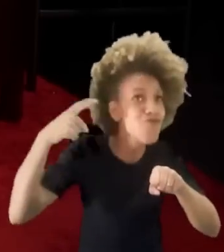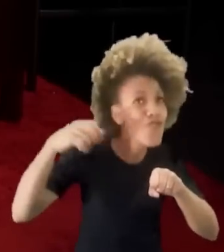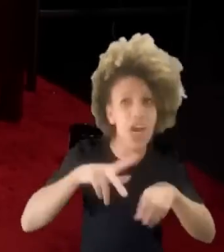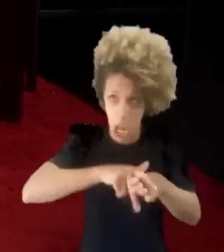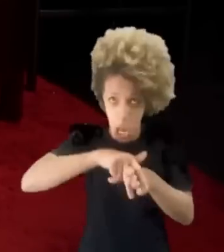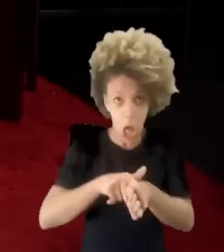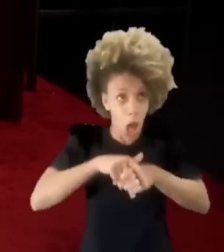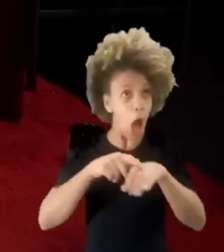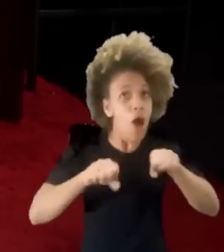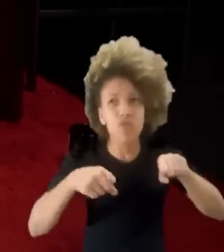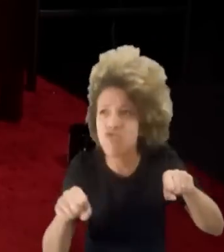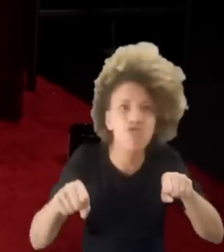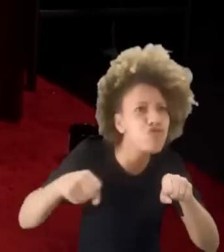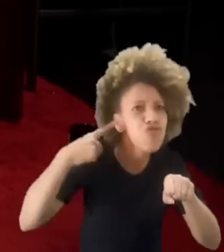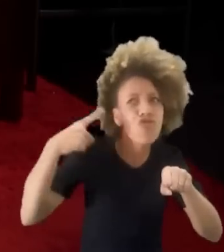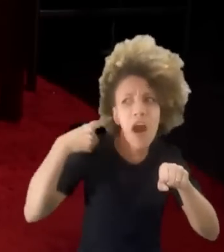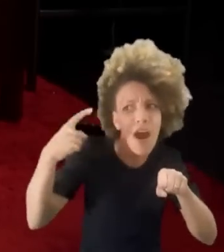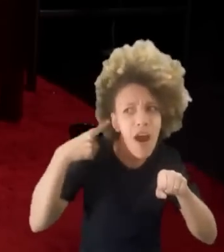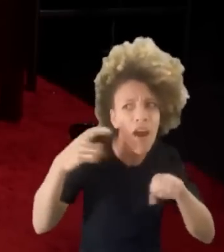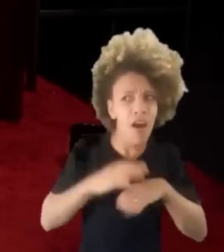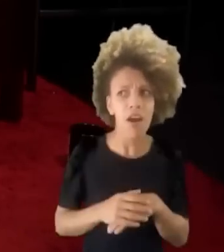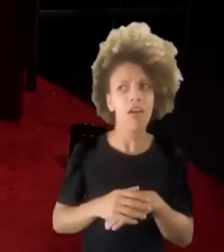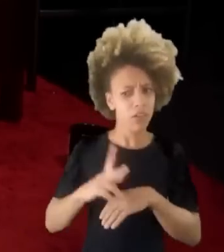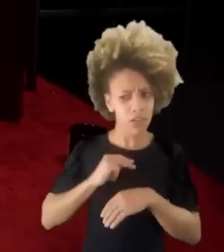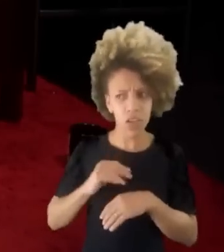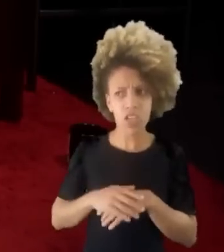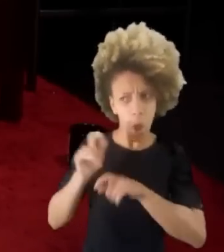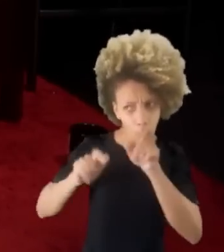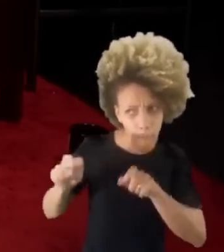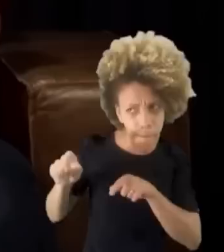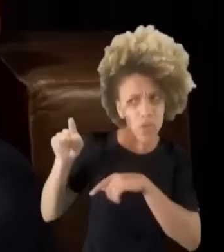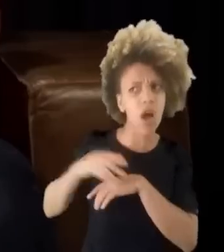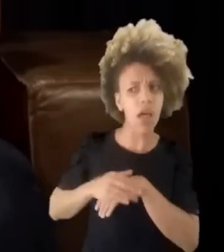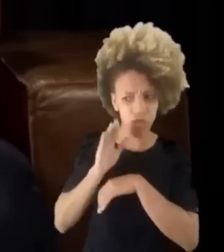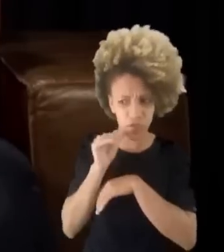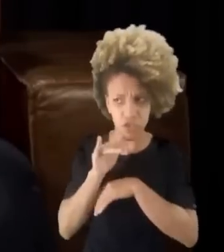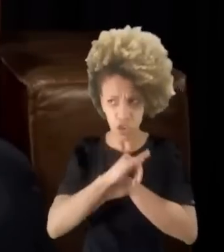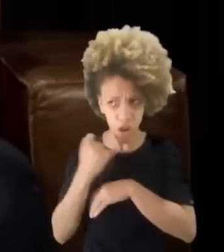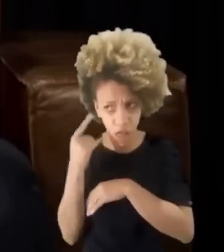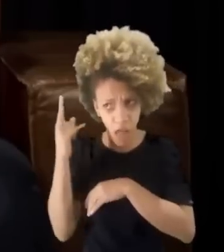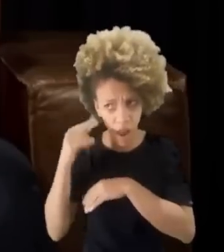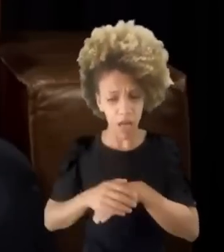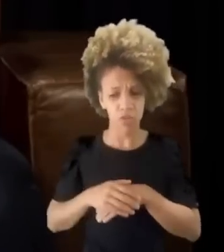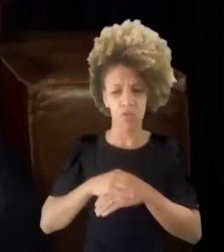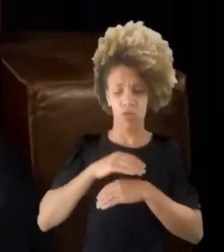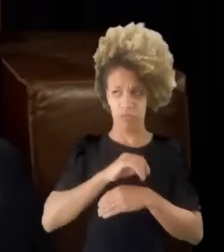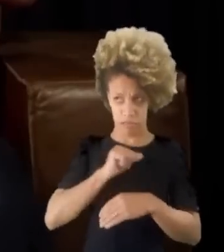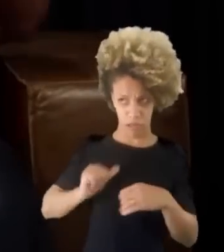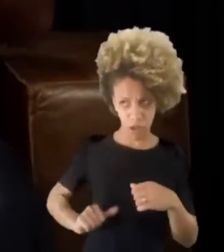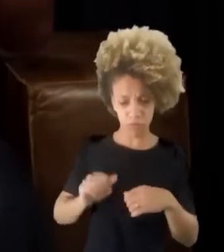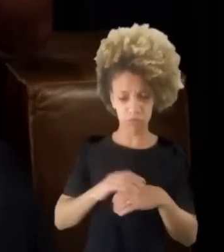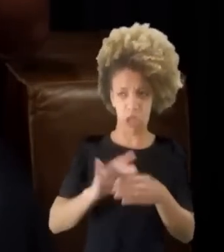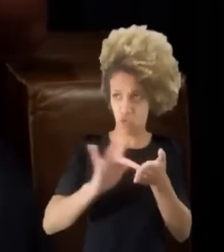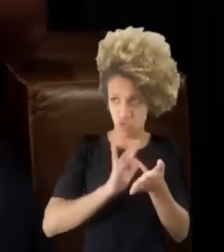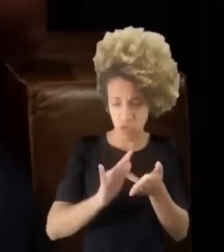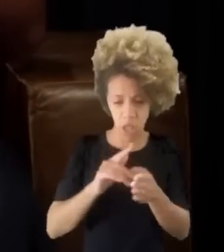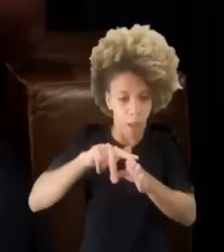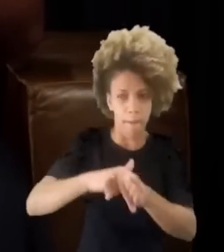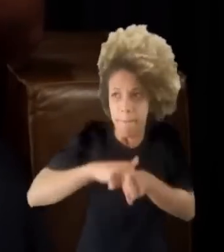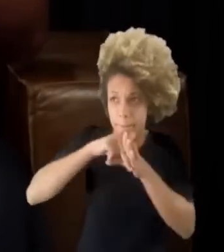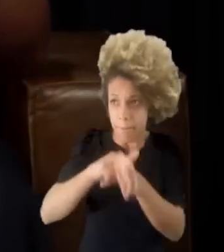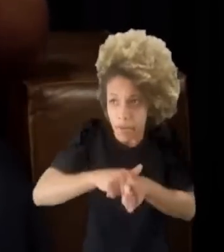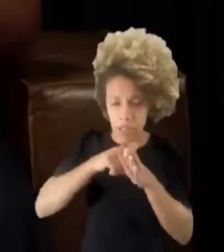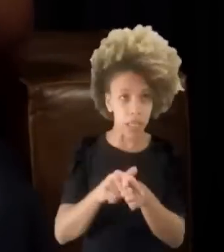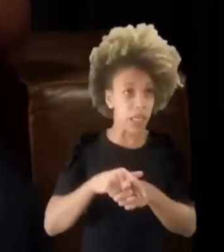é uma merda os cara deve catar os cara deve catar os cara na no Oriente Médio colocar em Guantánamo numa sala